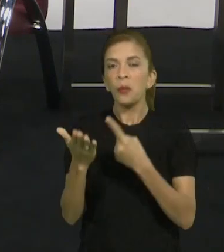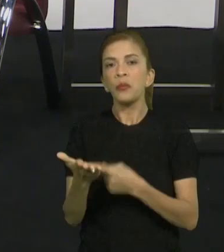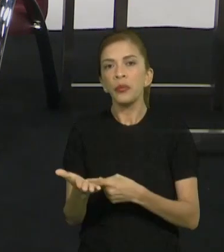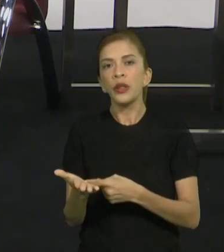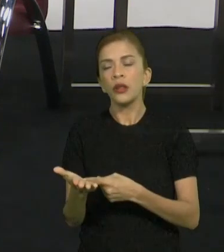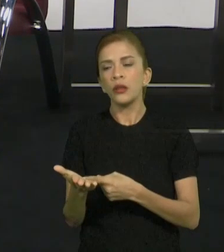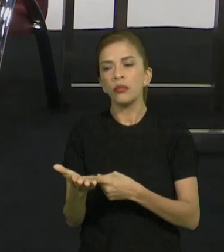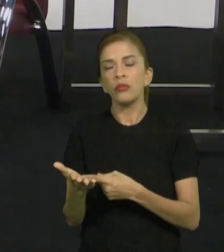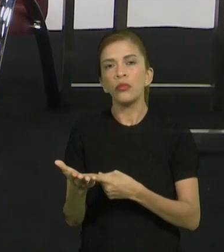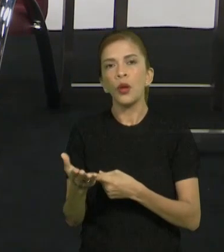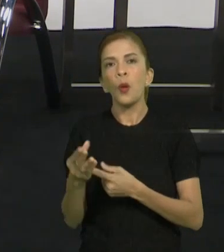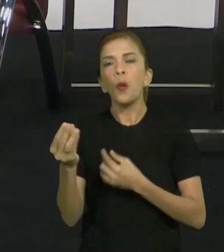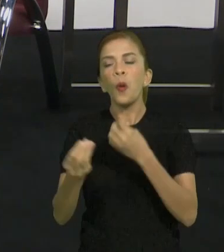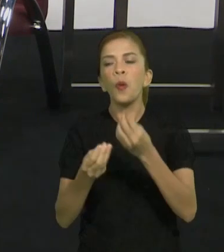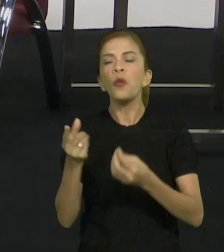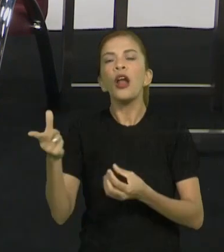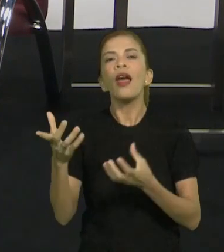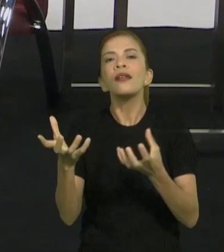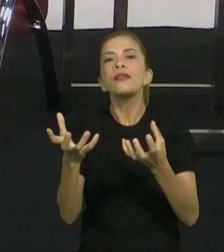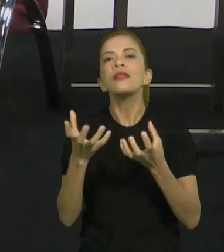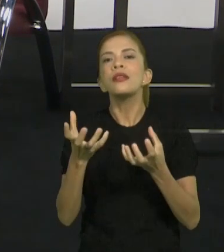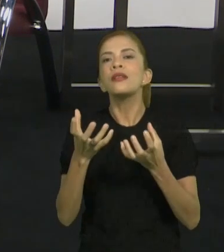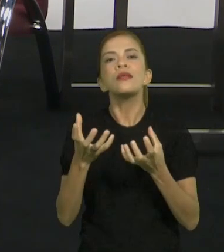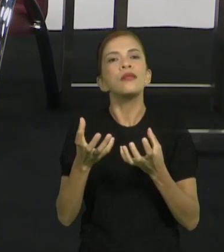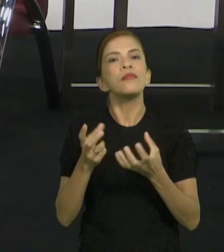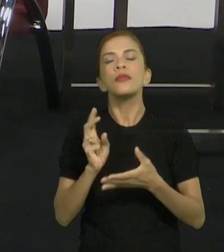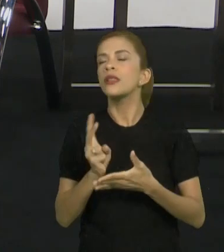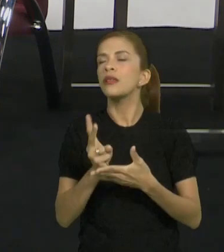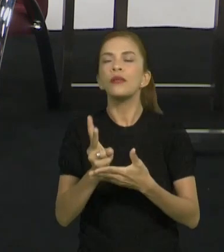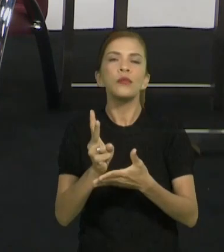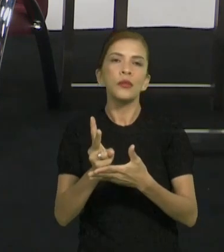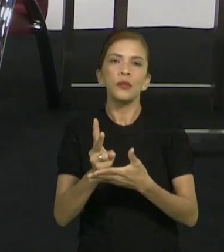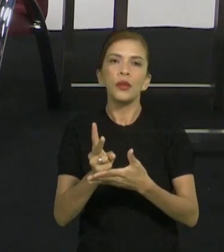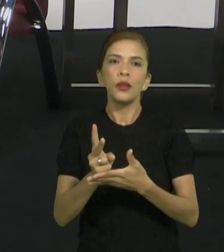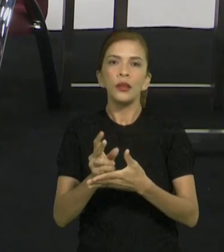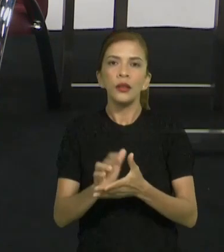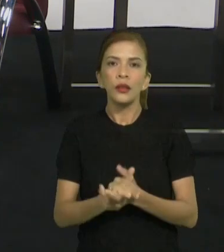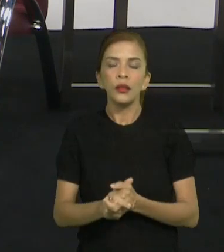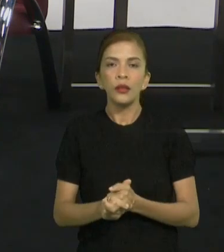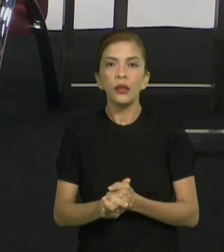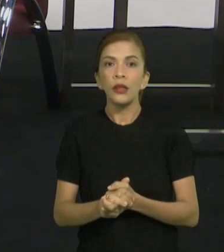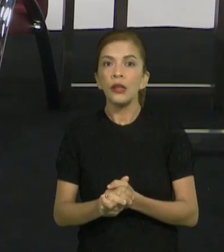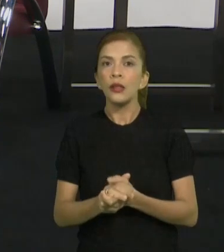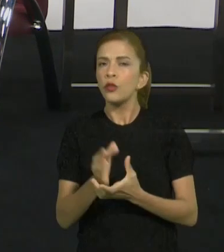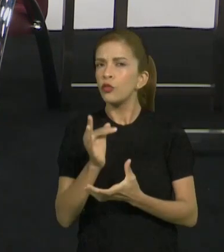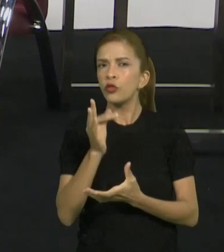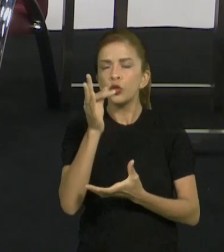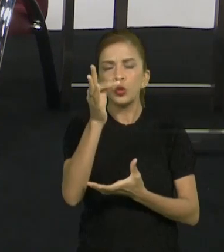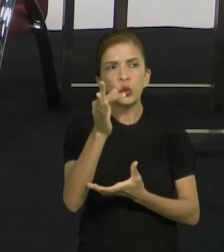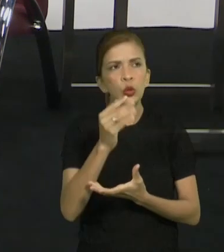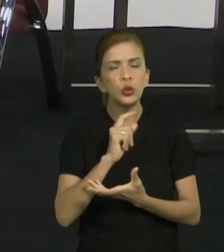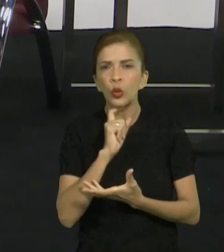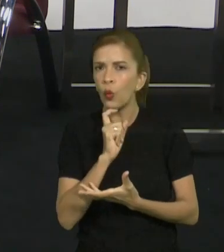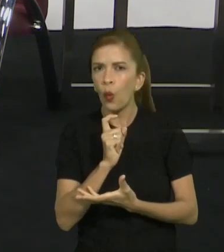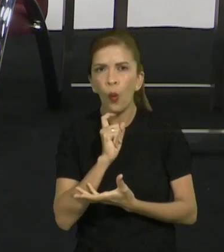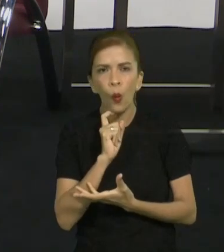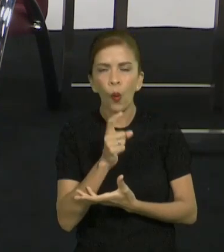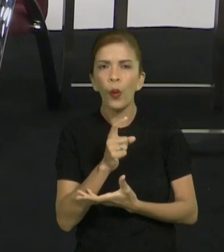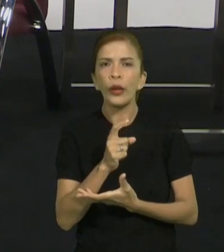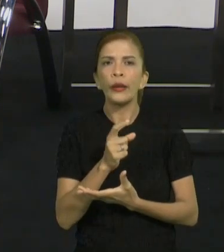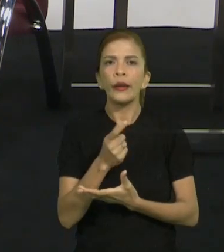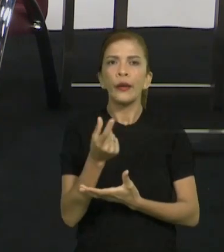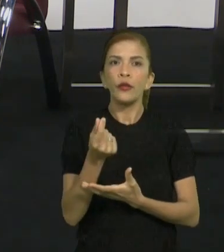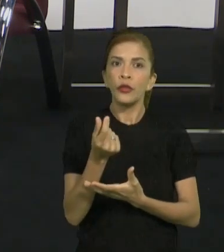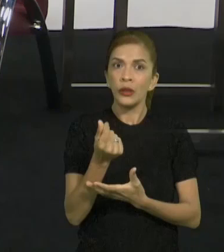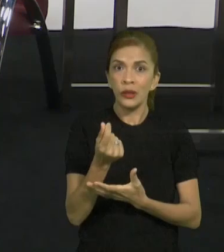do jeitinho que ela sempre quis. E num dia que eu não pudesse mais manter o boi, porque